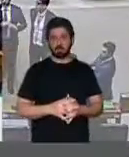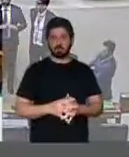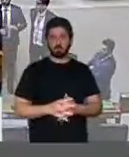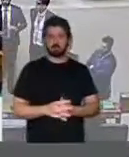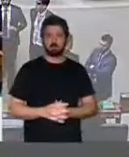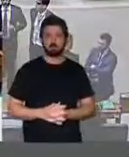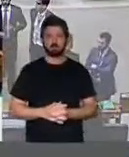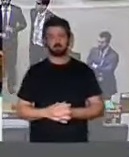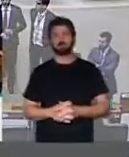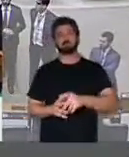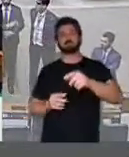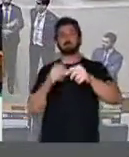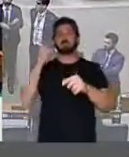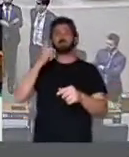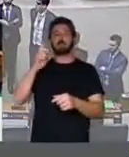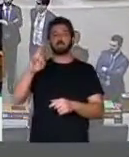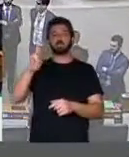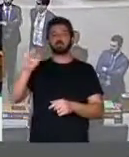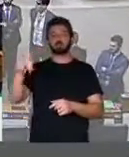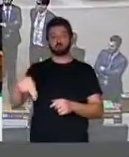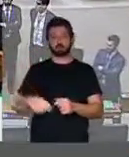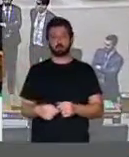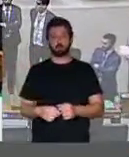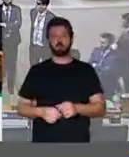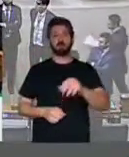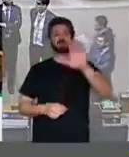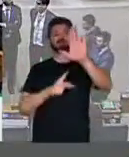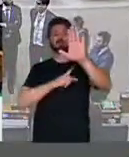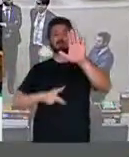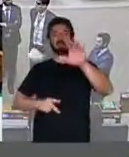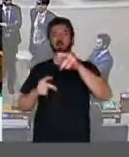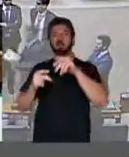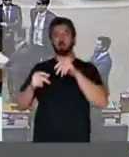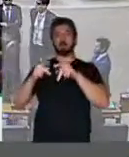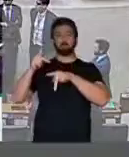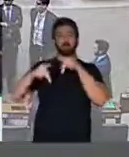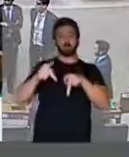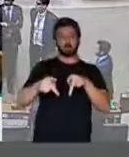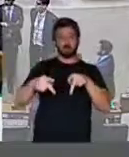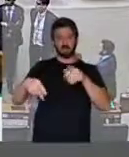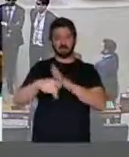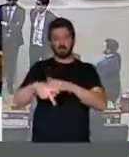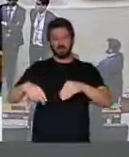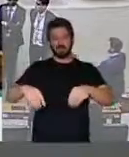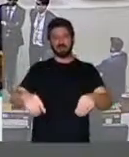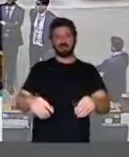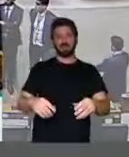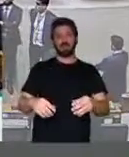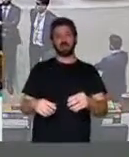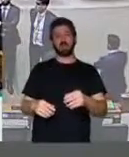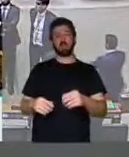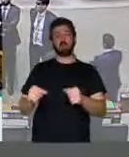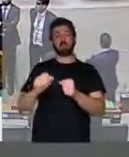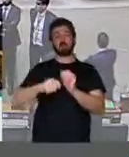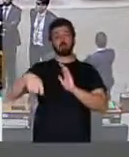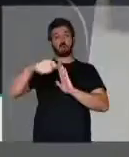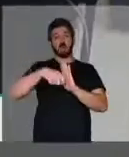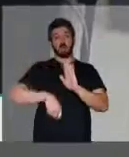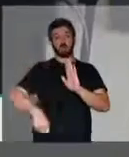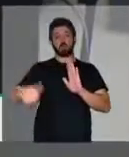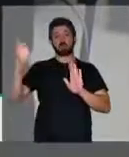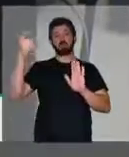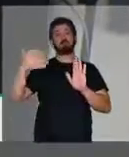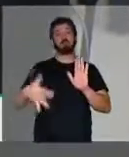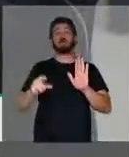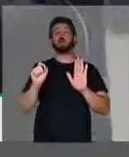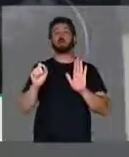Edmilson Rodrigues. Presidente, a Comissão Pastoral da Terra lançou o seu relatório dando conta